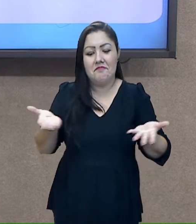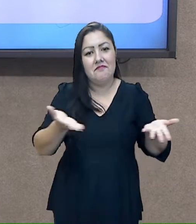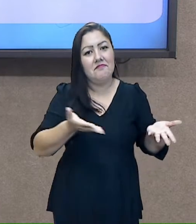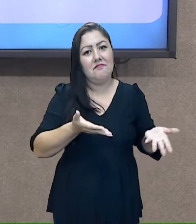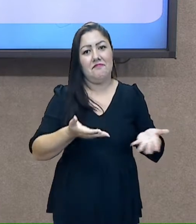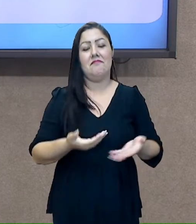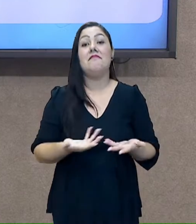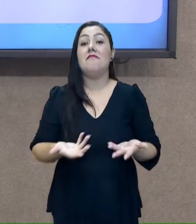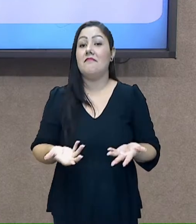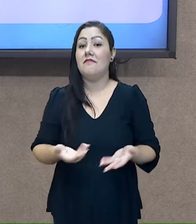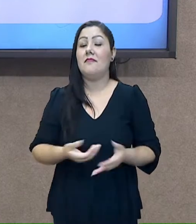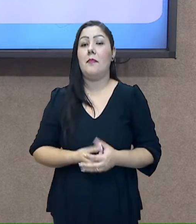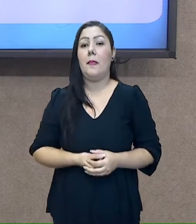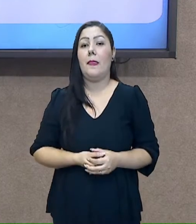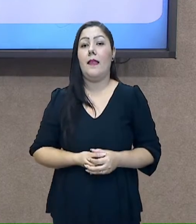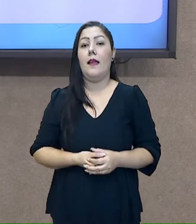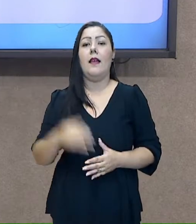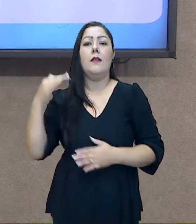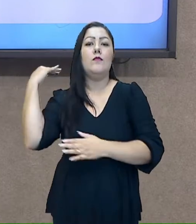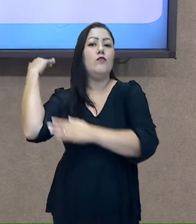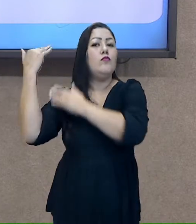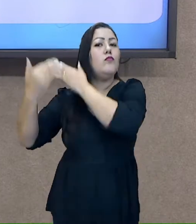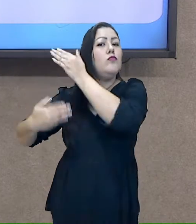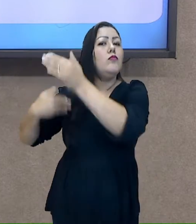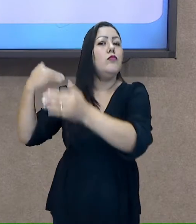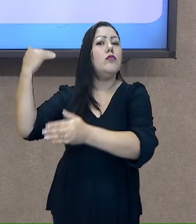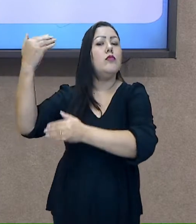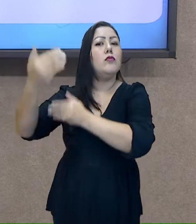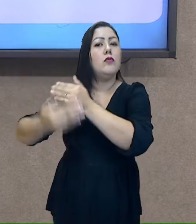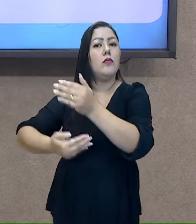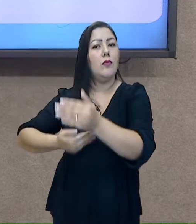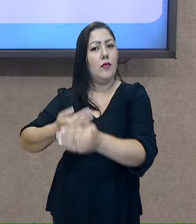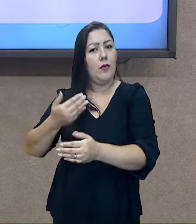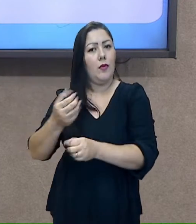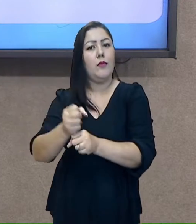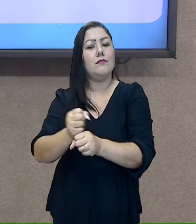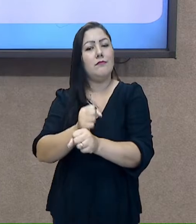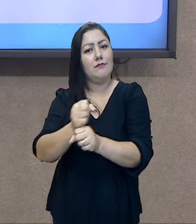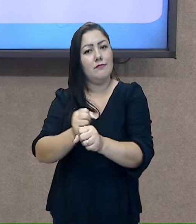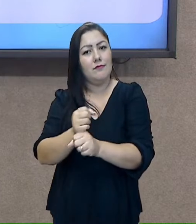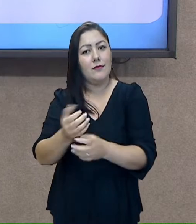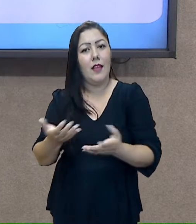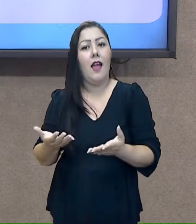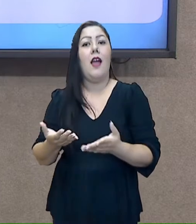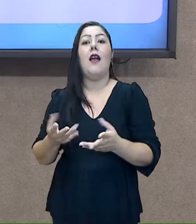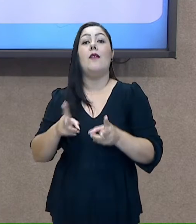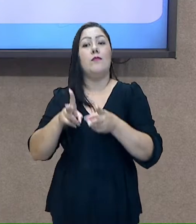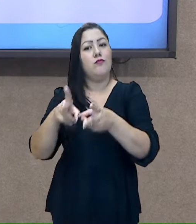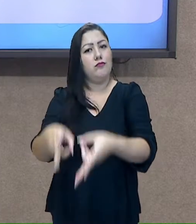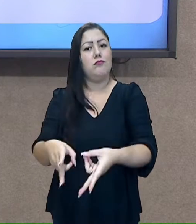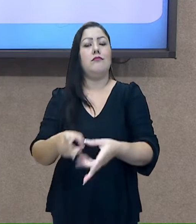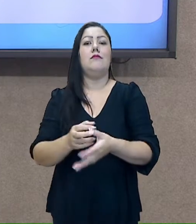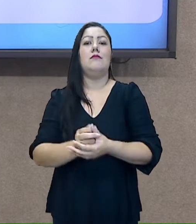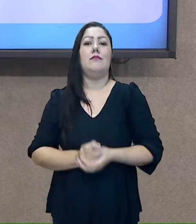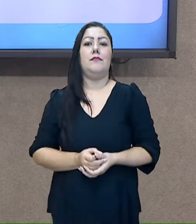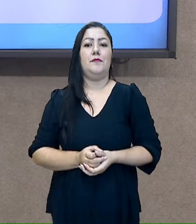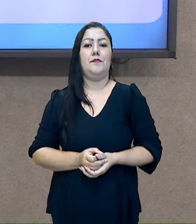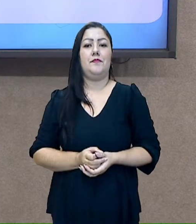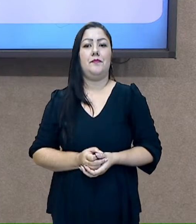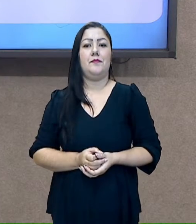Isto foi acontecendo ao longo dos anos e continua a acontecer.